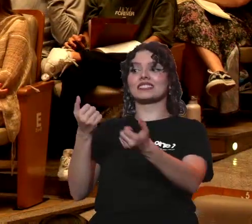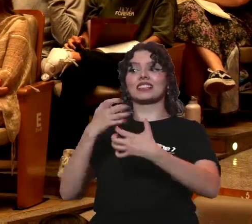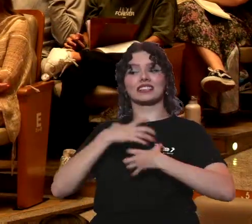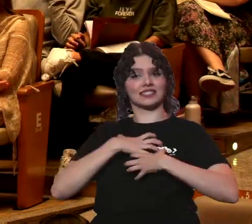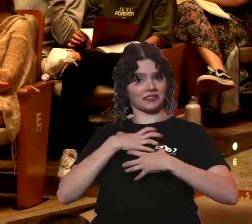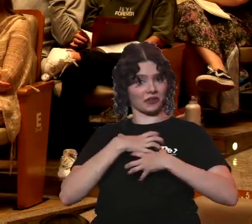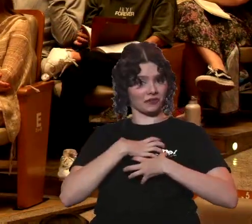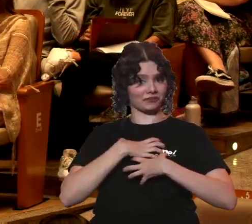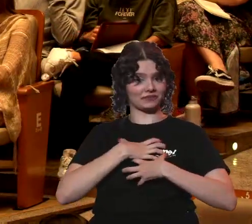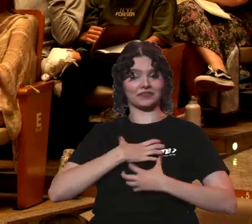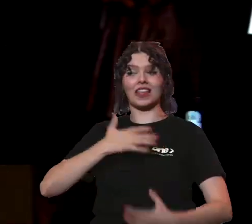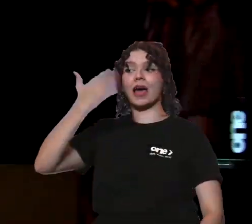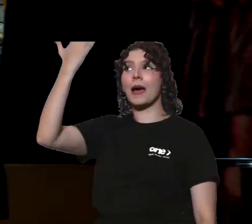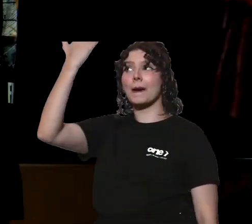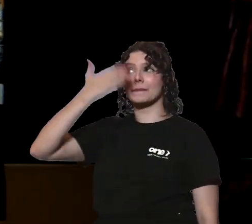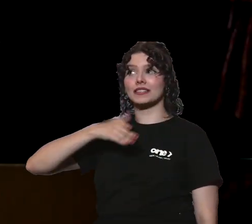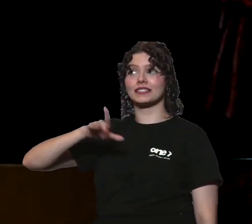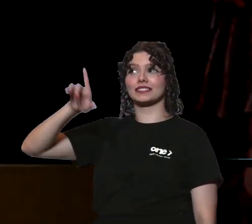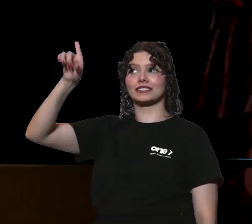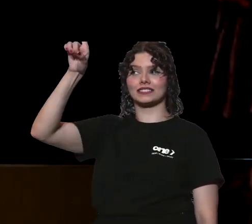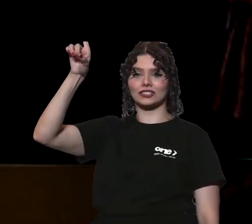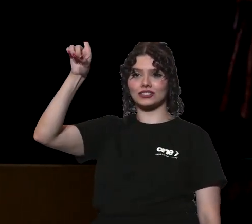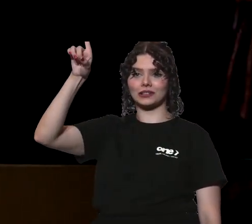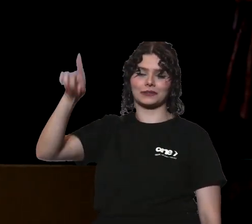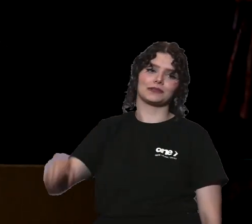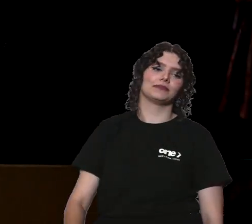sensível à presença de Deus.